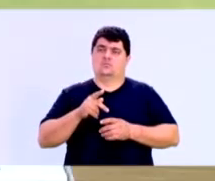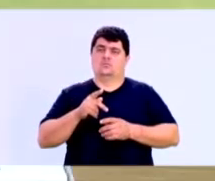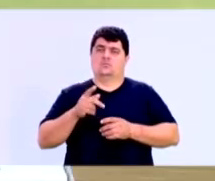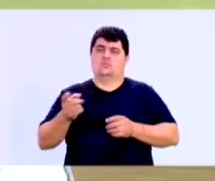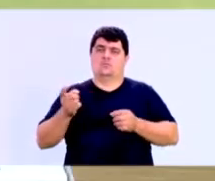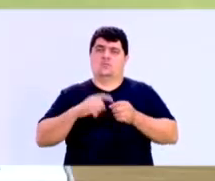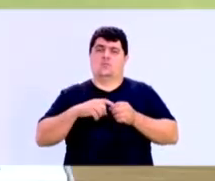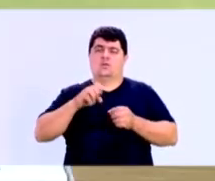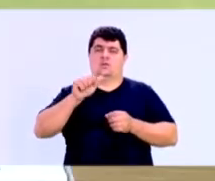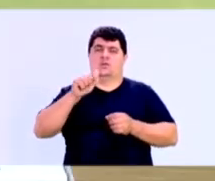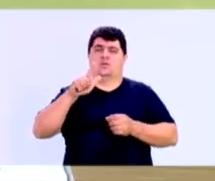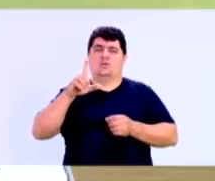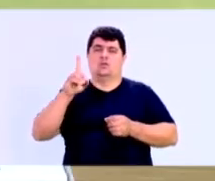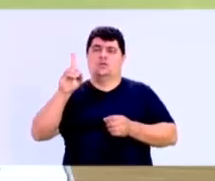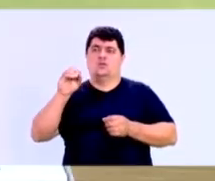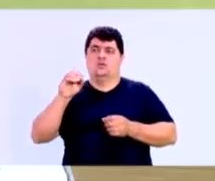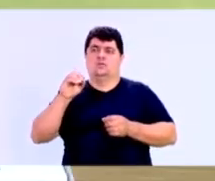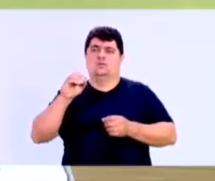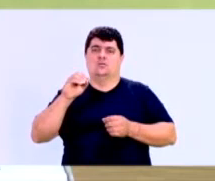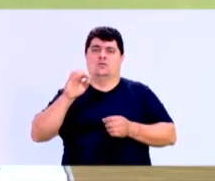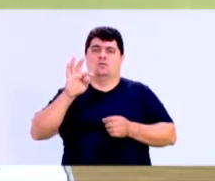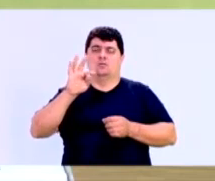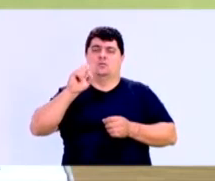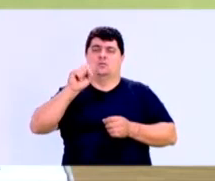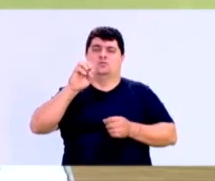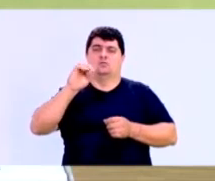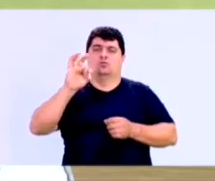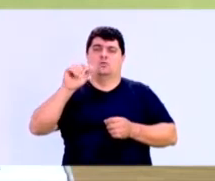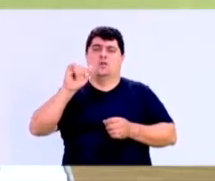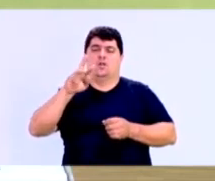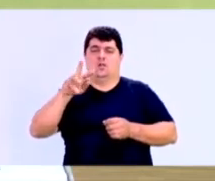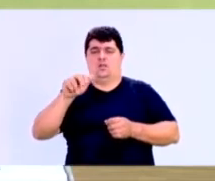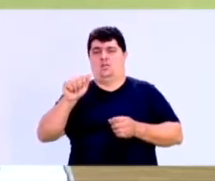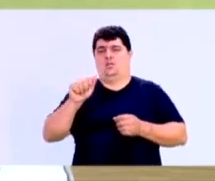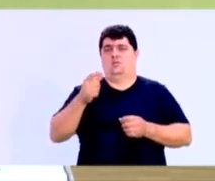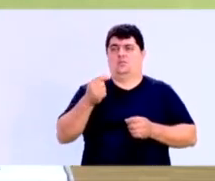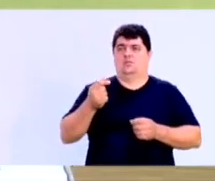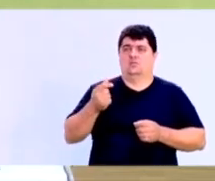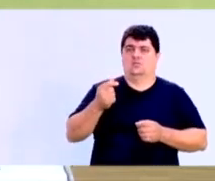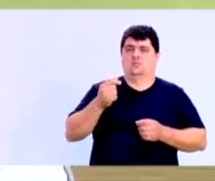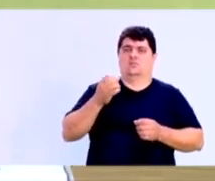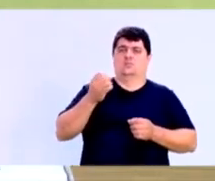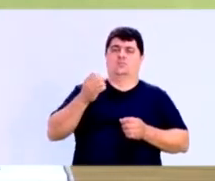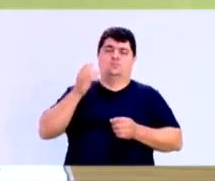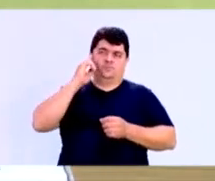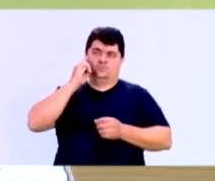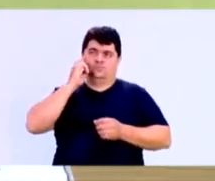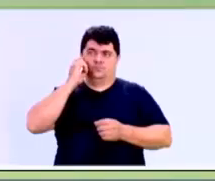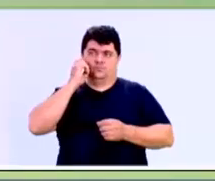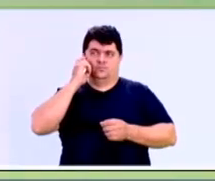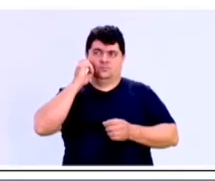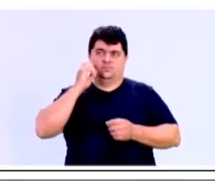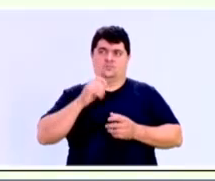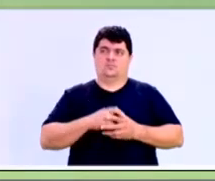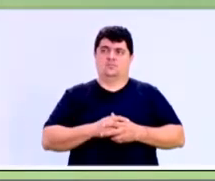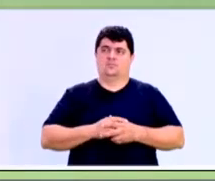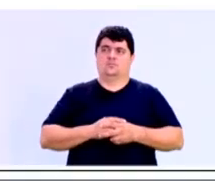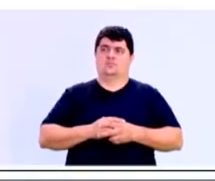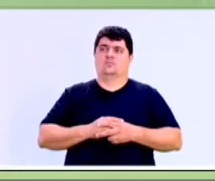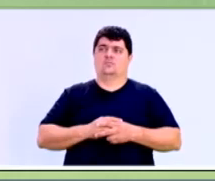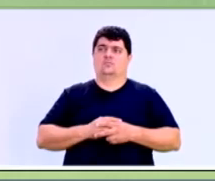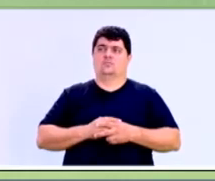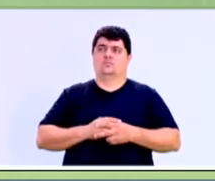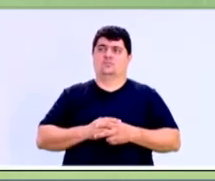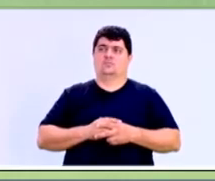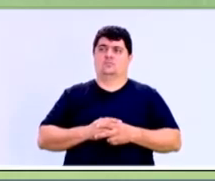retornar do saldo em tesouraria, que é o último conteúdo aqui, os últimos slides. Ok, deixa eu chegar nesses dois aqui do saldo